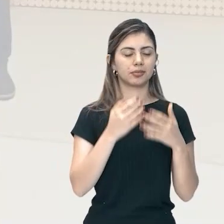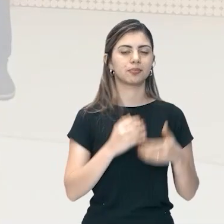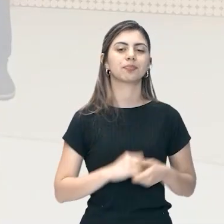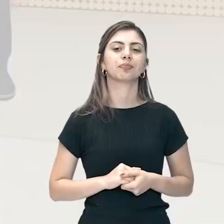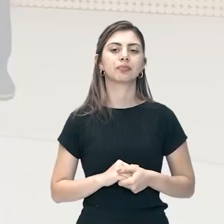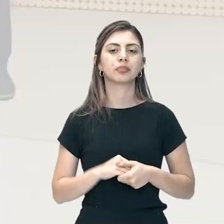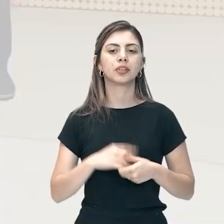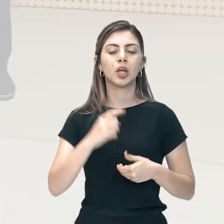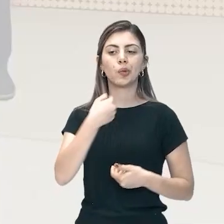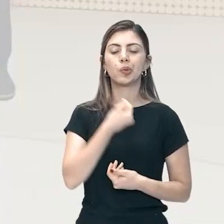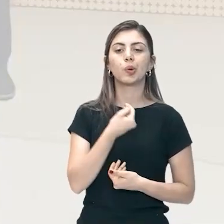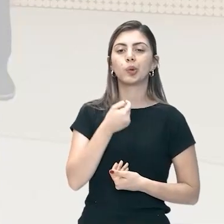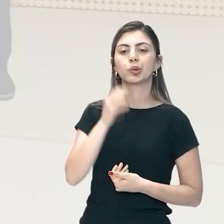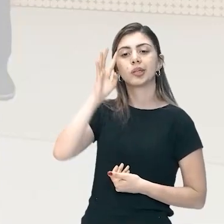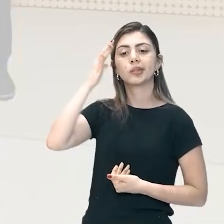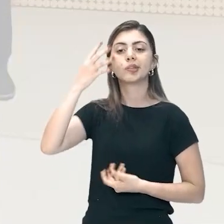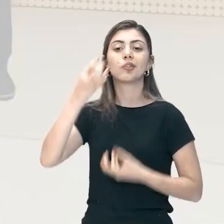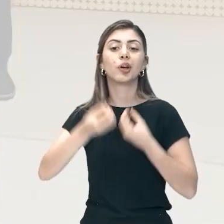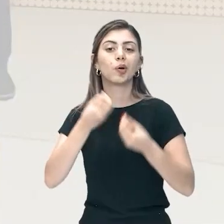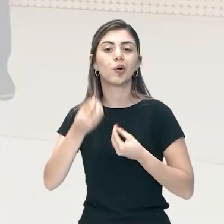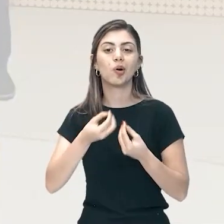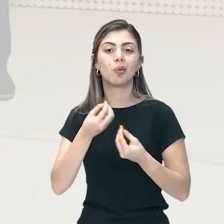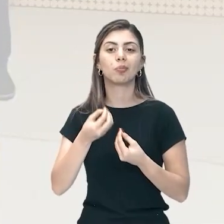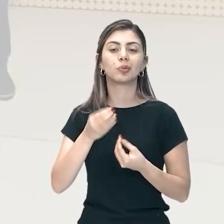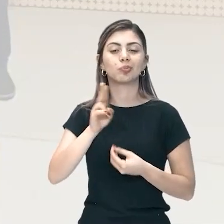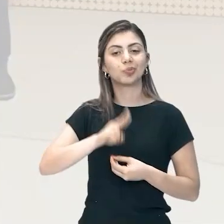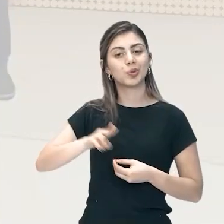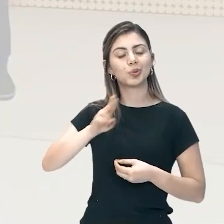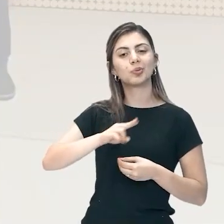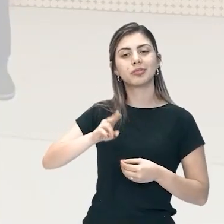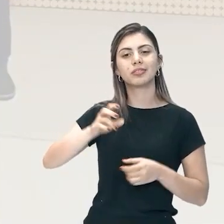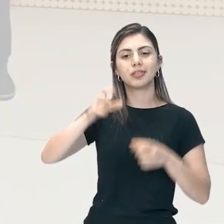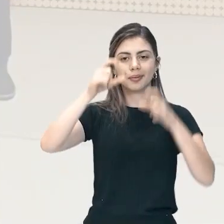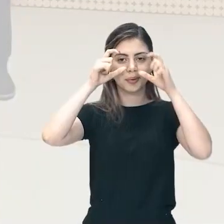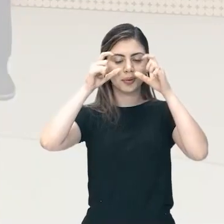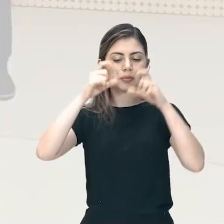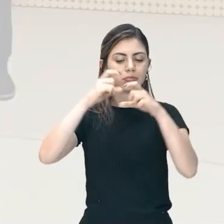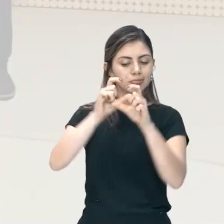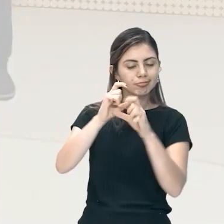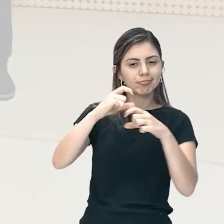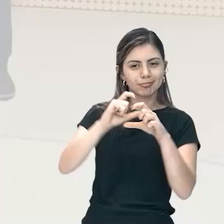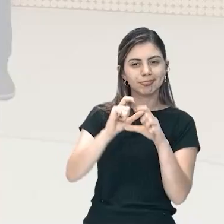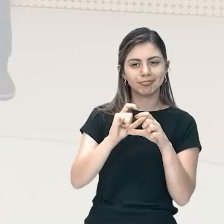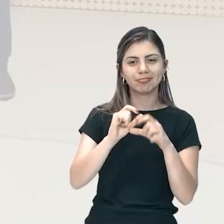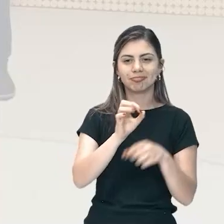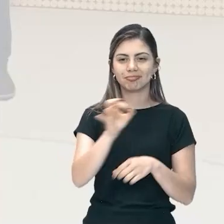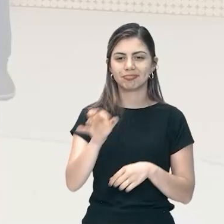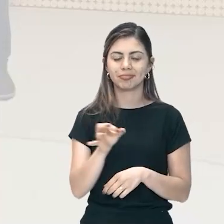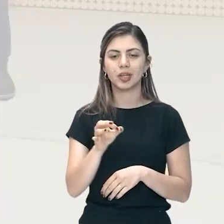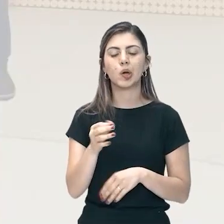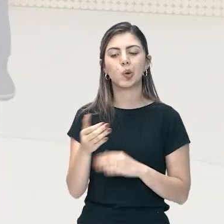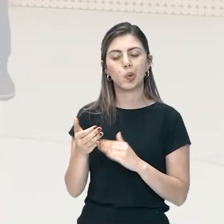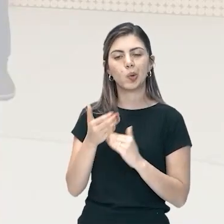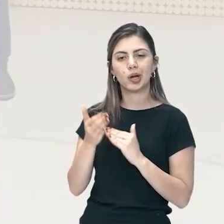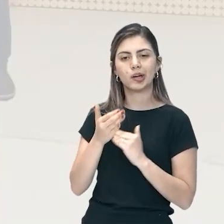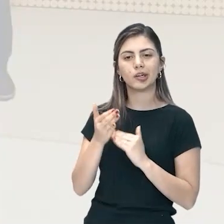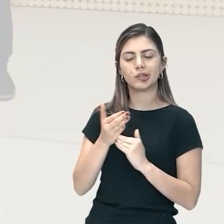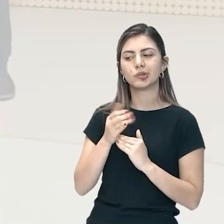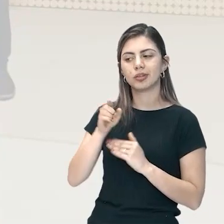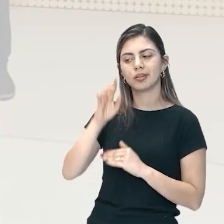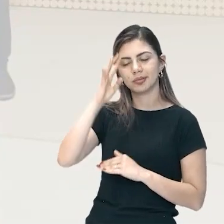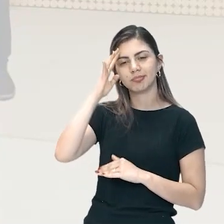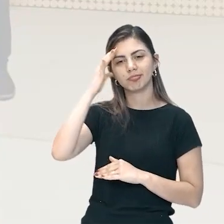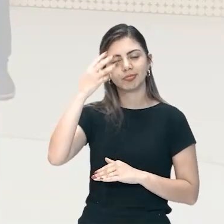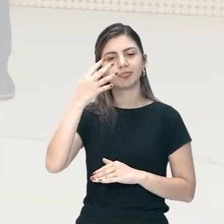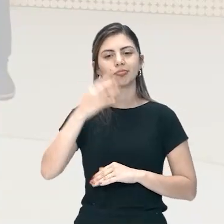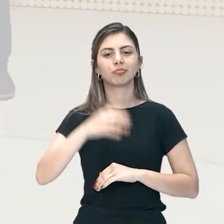faz para corrigir isso daí, ó? A gente vai utilizar lentes, tá? A gente vai utilizar lentes para poder corrigir esse problema aí, que